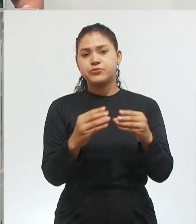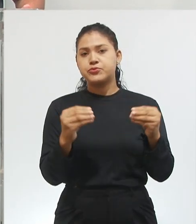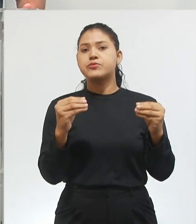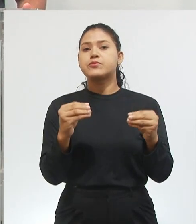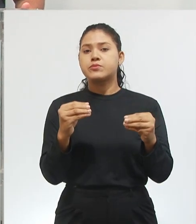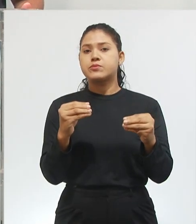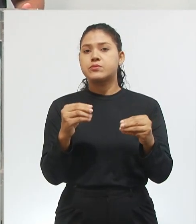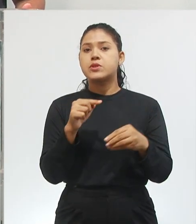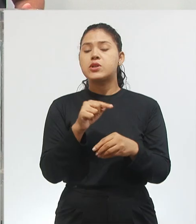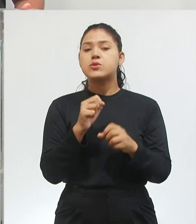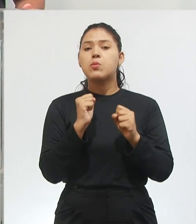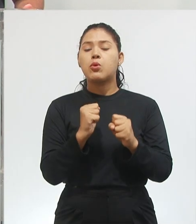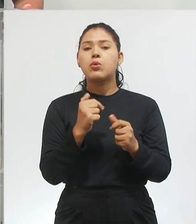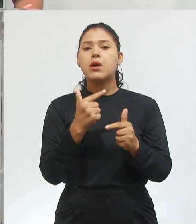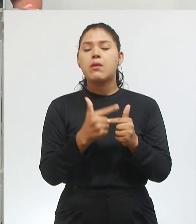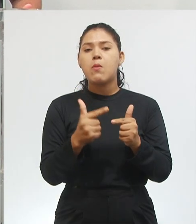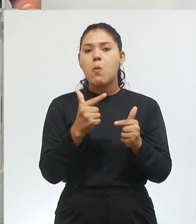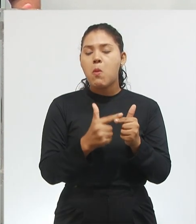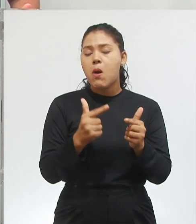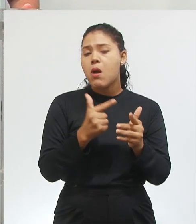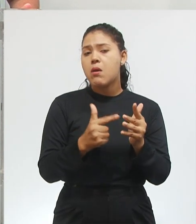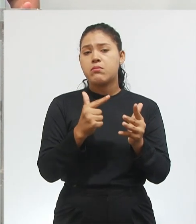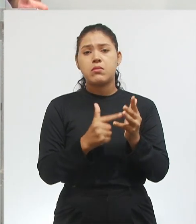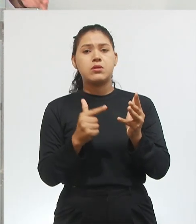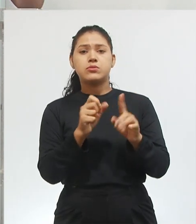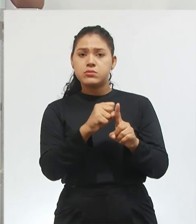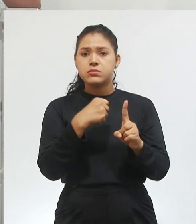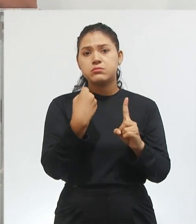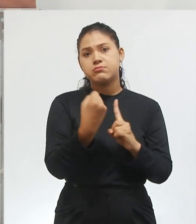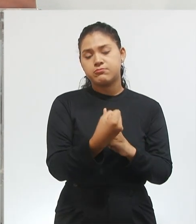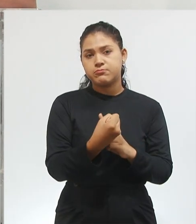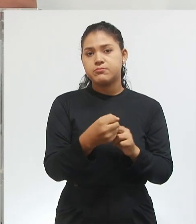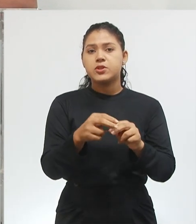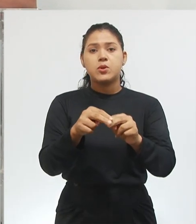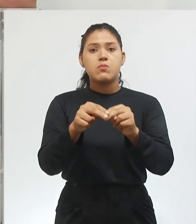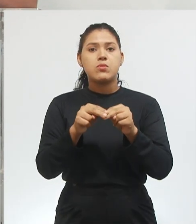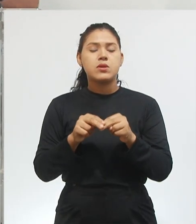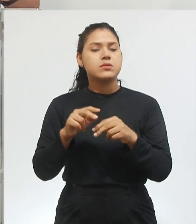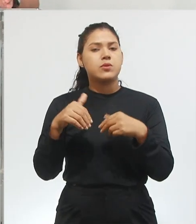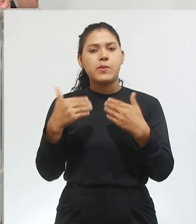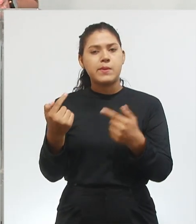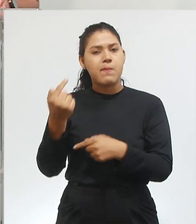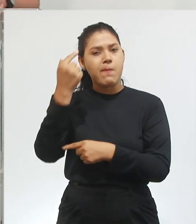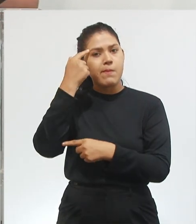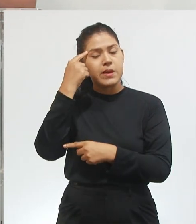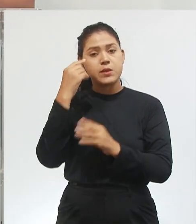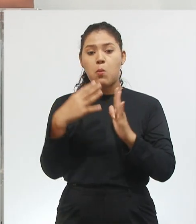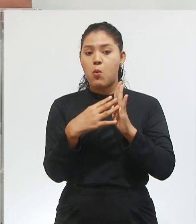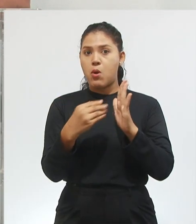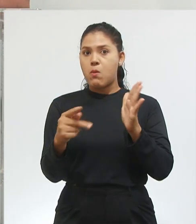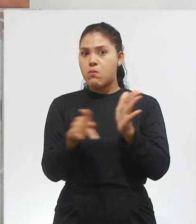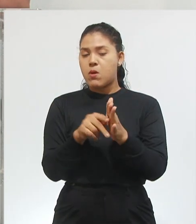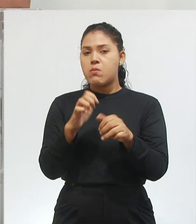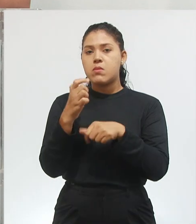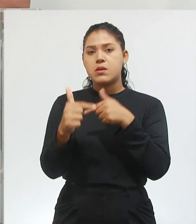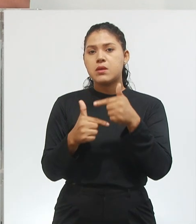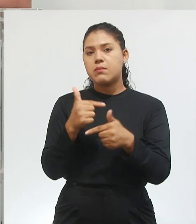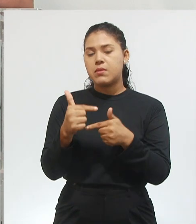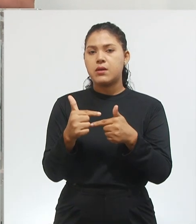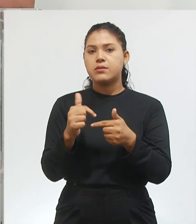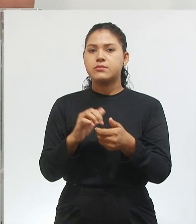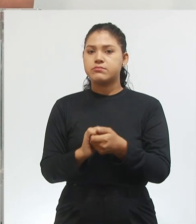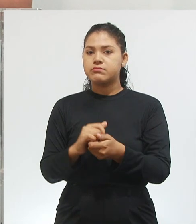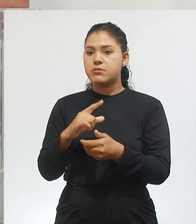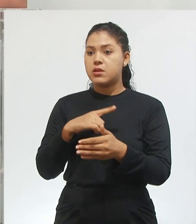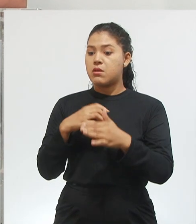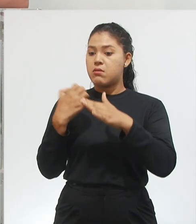cometer uma atrocidade como essa então por isso que quando nós falamos aí de modelo de negócio nós estamos falando de empresas